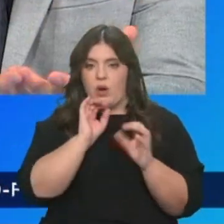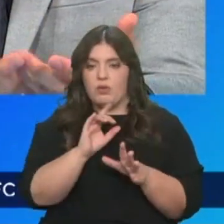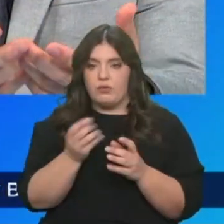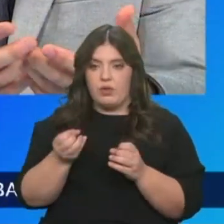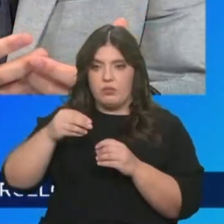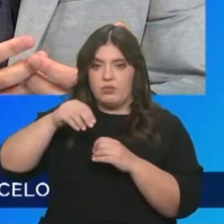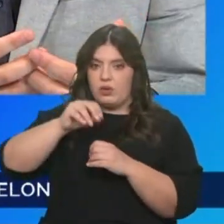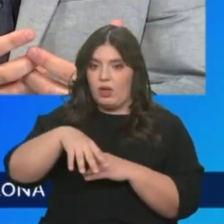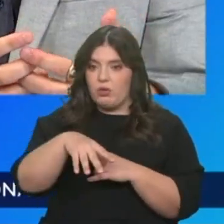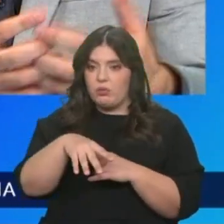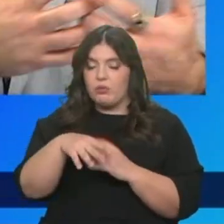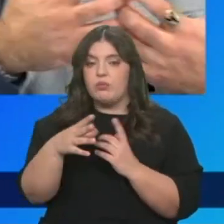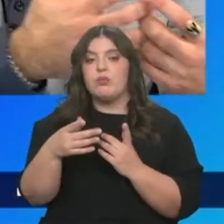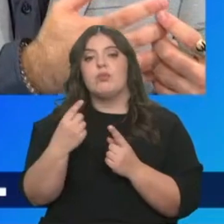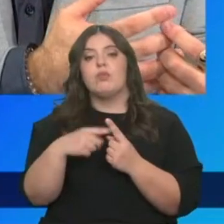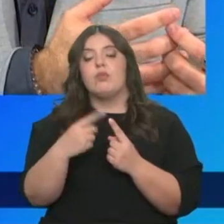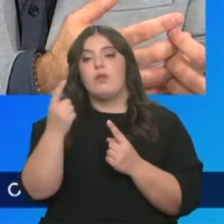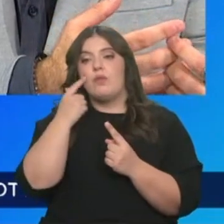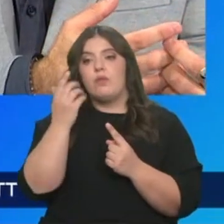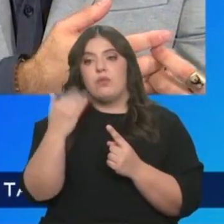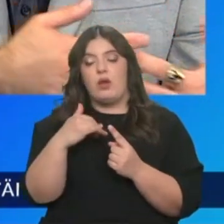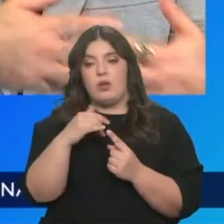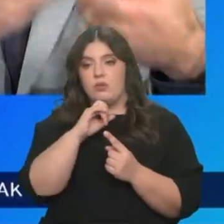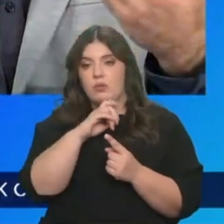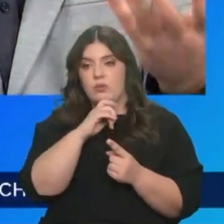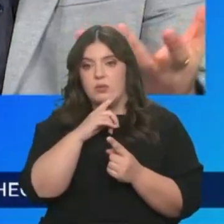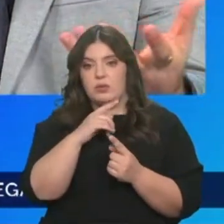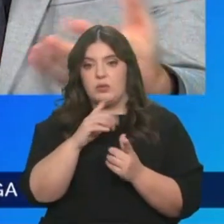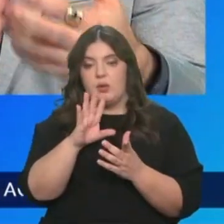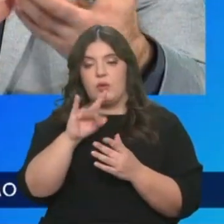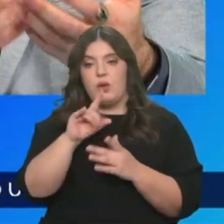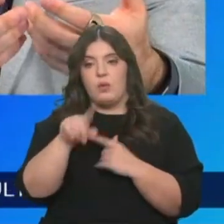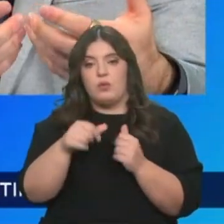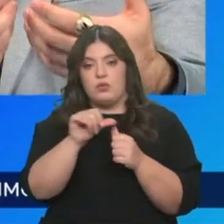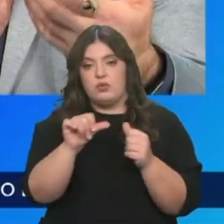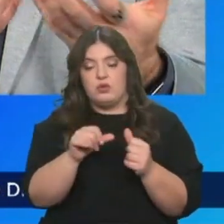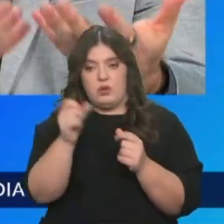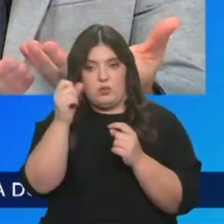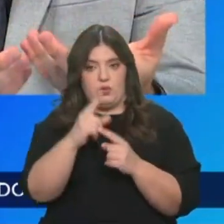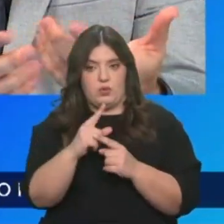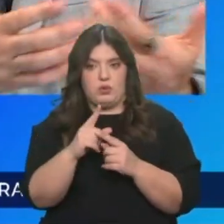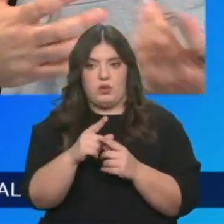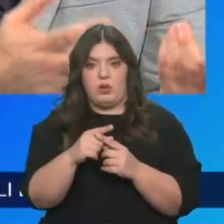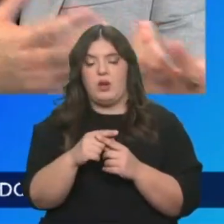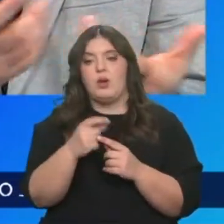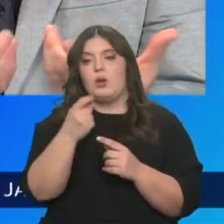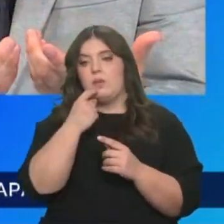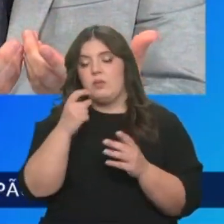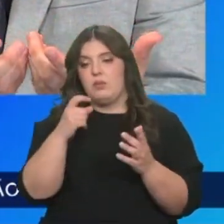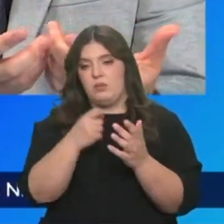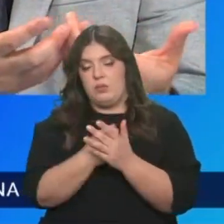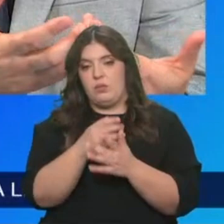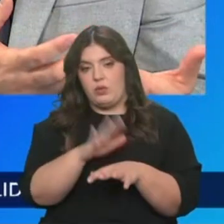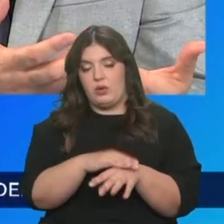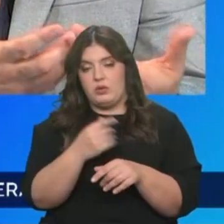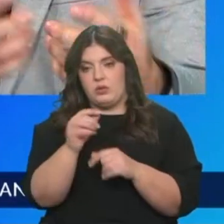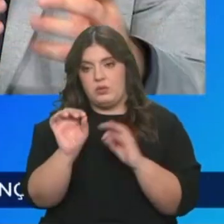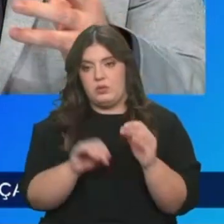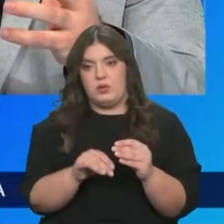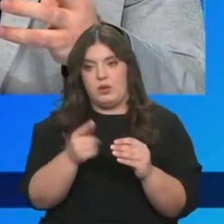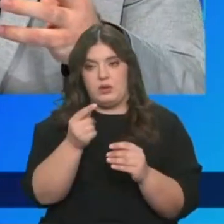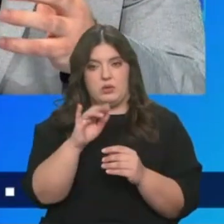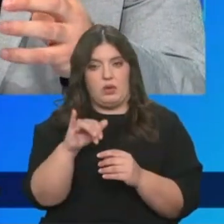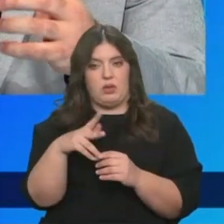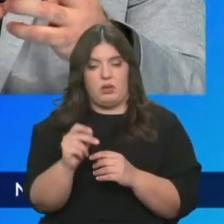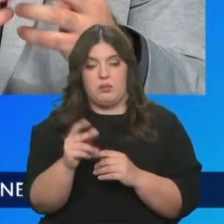depositado aí? Será que veio, eventualmente, até de um outro sítio do Sistema Solar e tornou-se um meteorito marciano com esta constituição um bocado exótica?